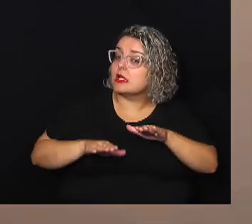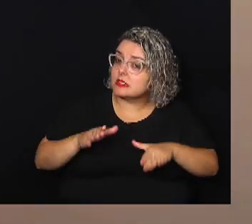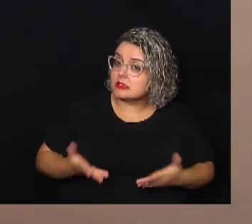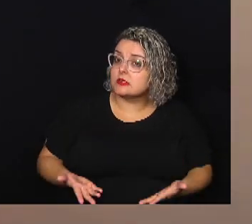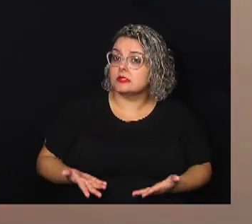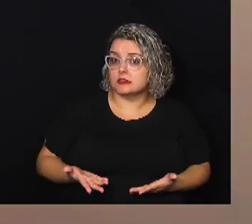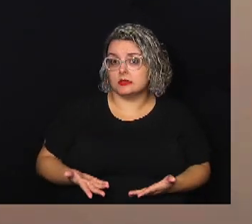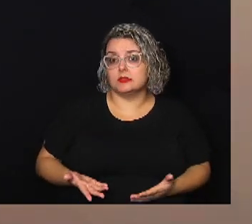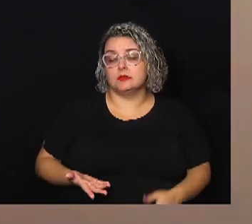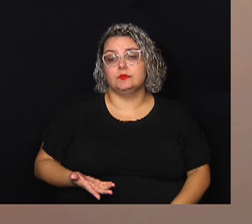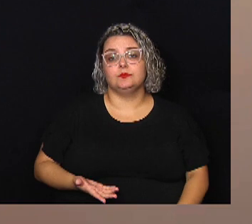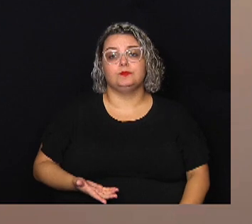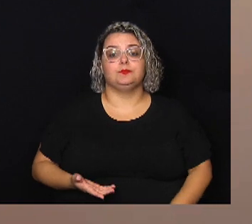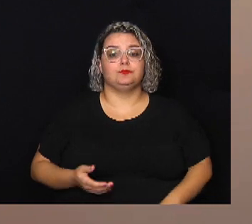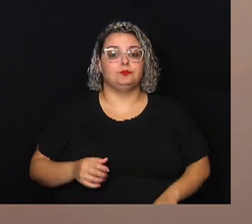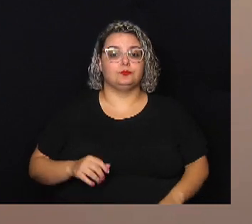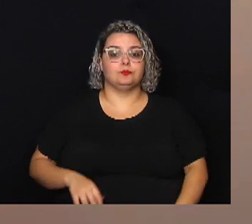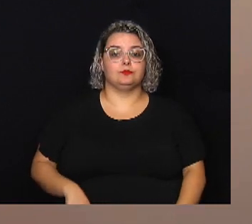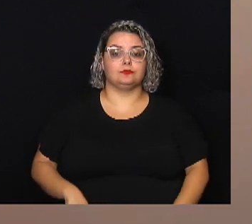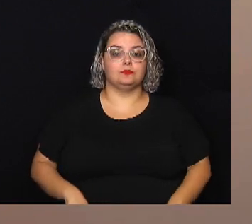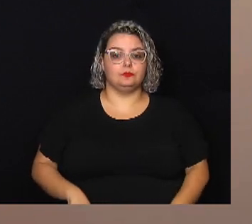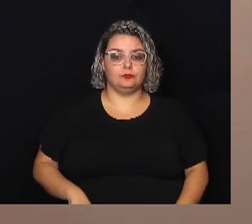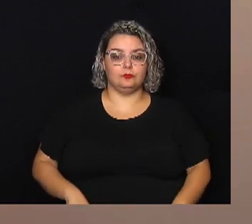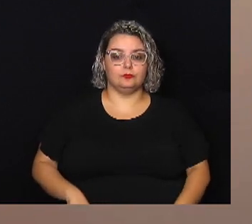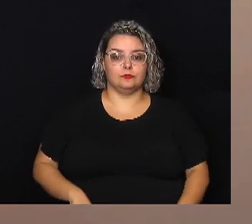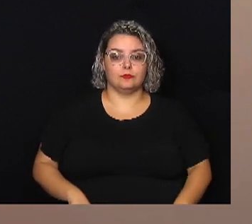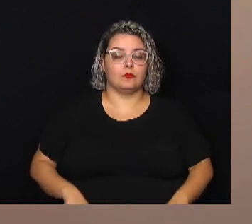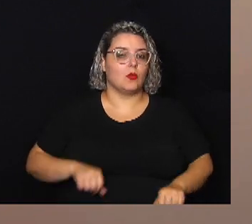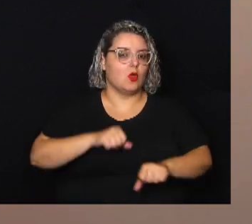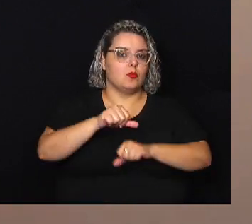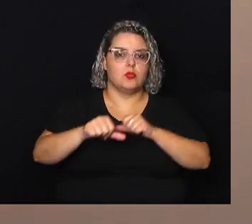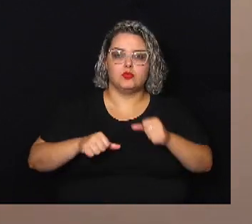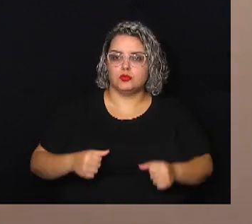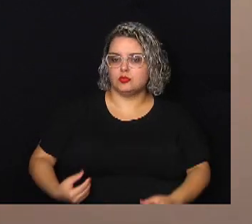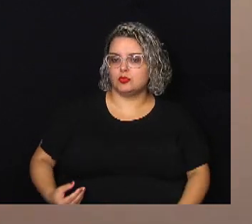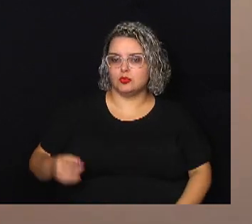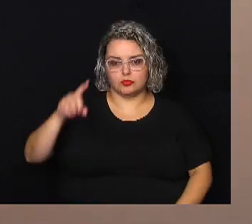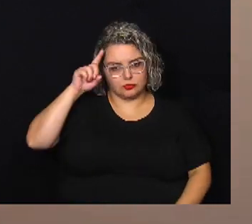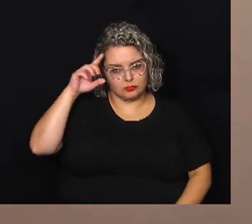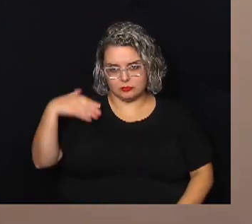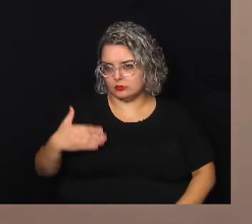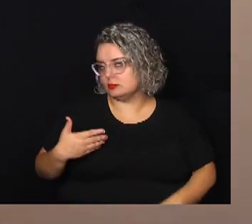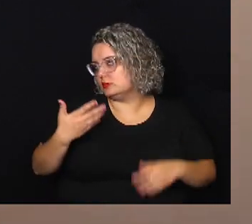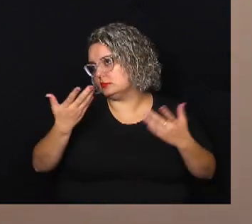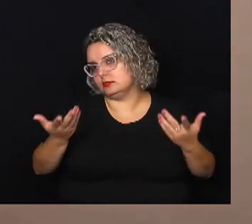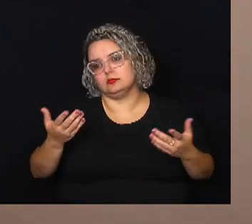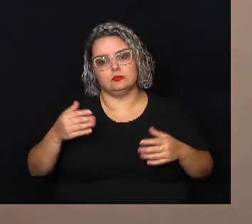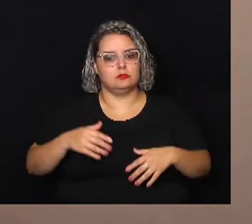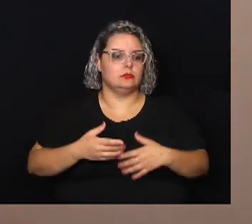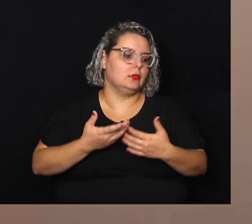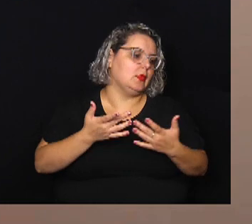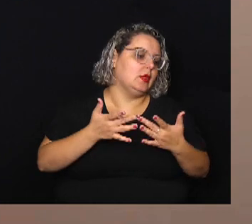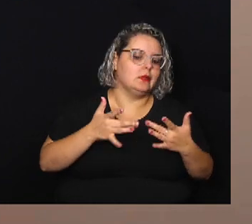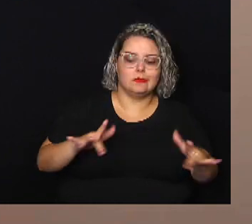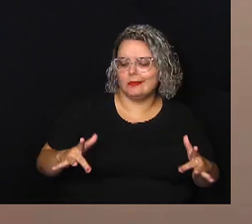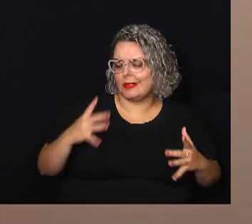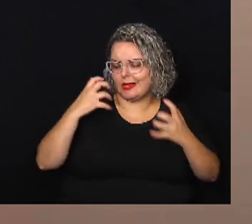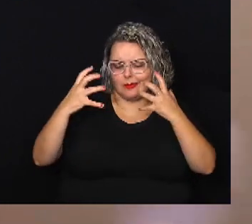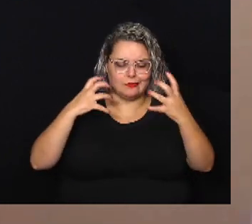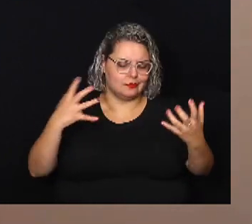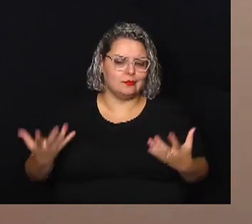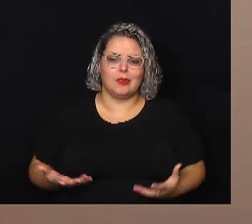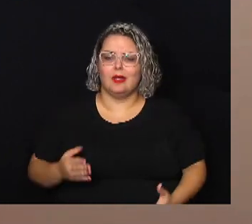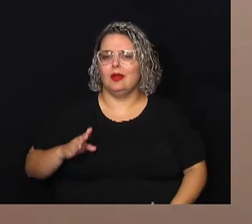você mudou de emprego, mudou de rotina, sei lá, você parou, está estressado,